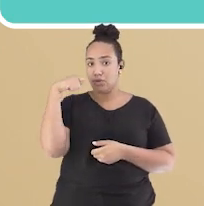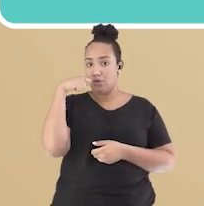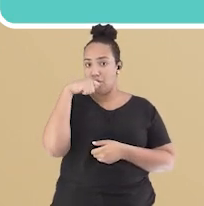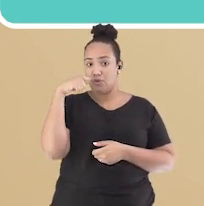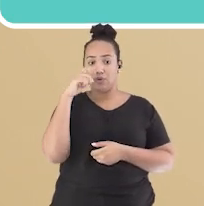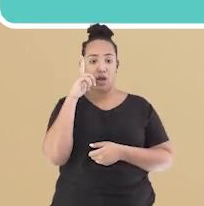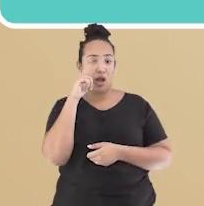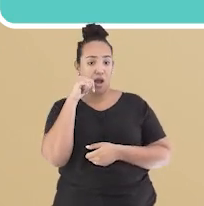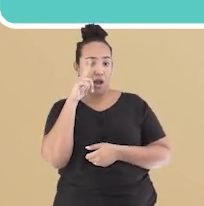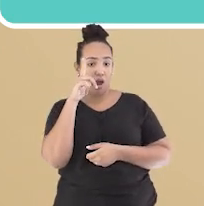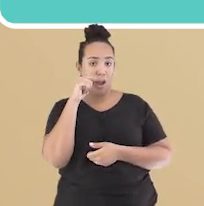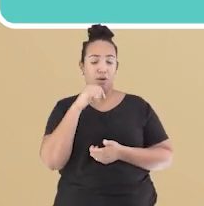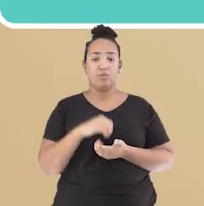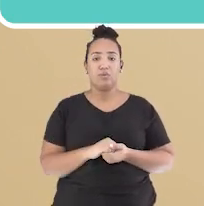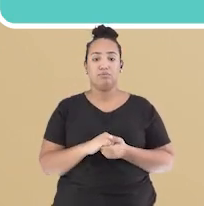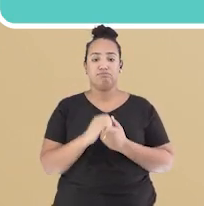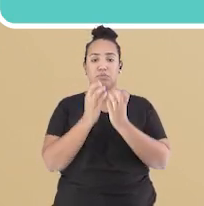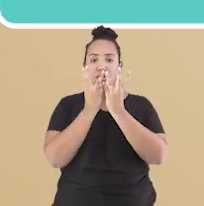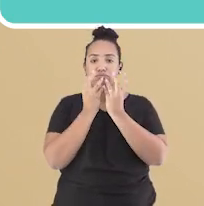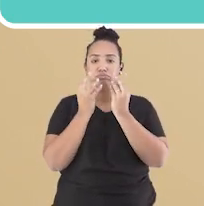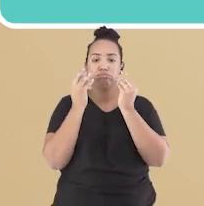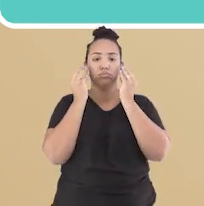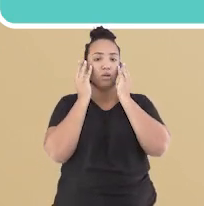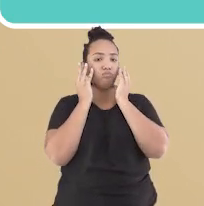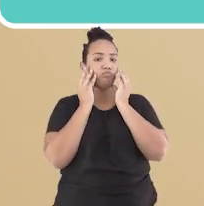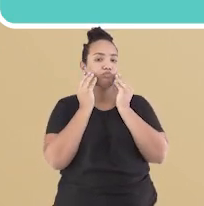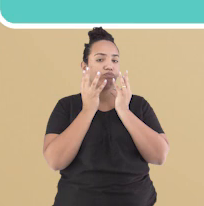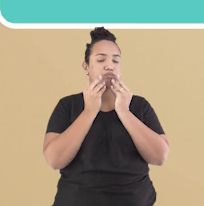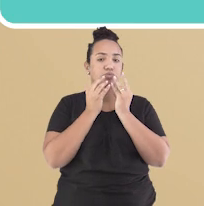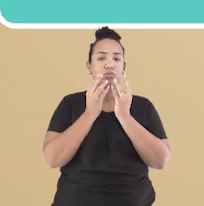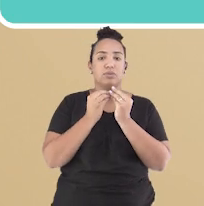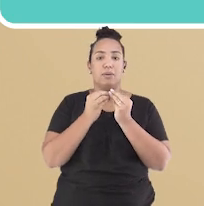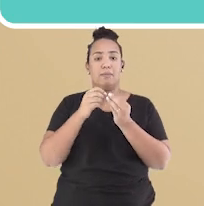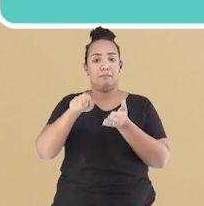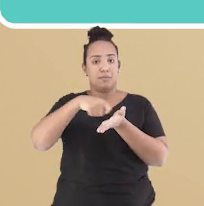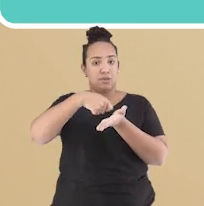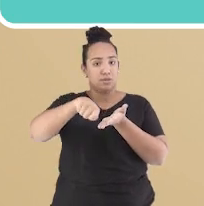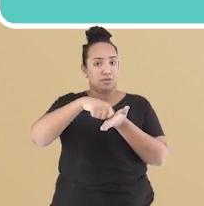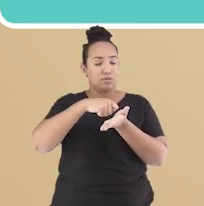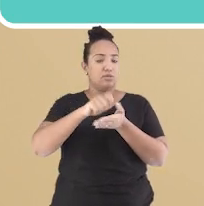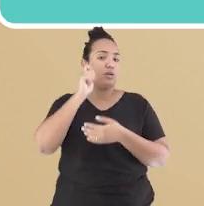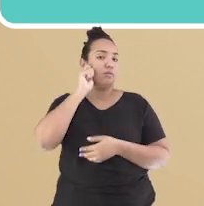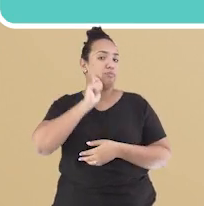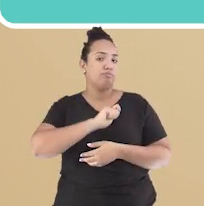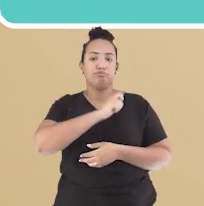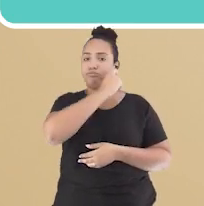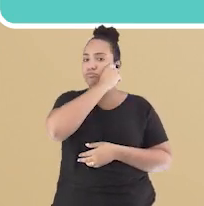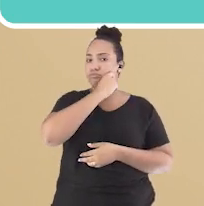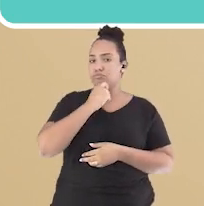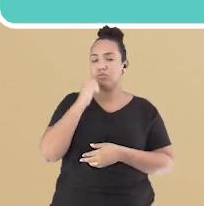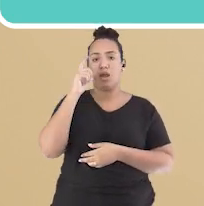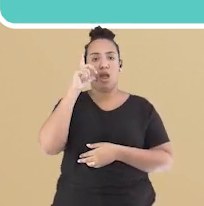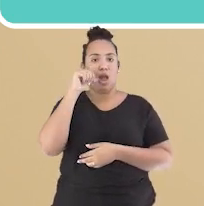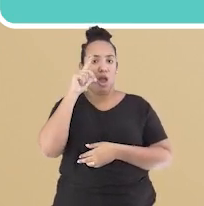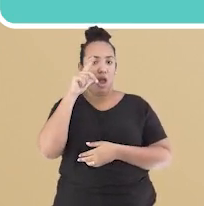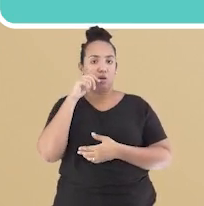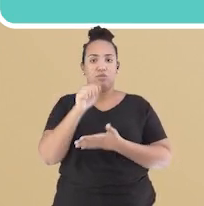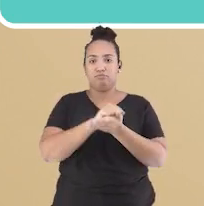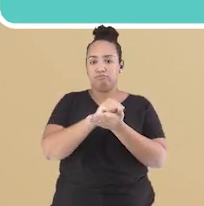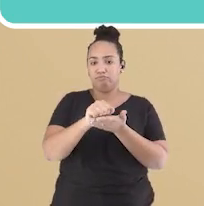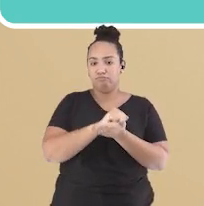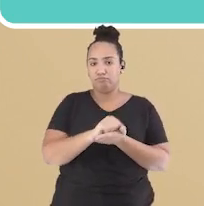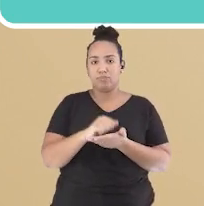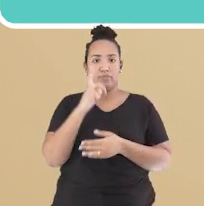dental. Água, espuma, creme de barbear, pincel, espuma, gilete, água, cortina,